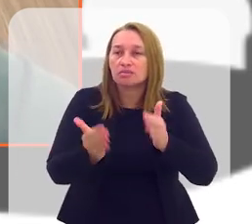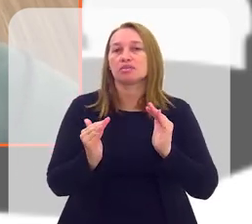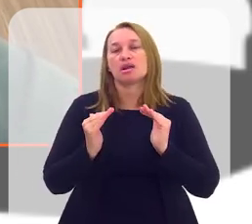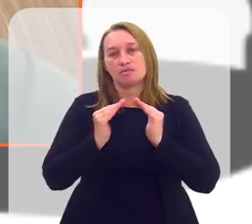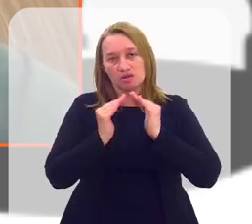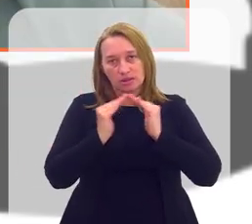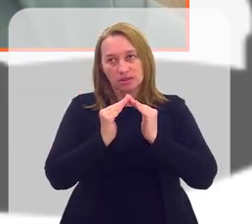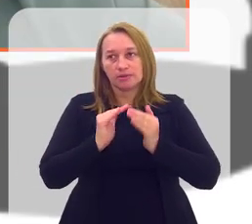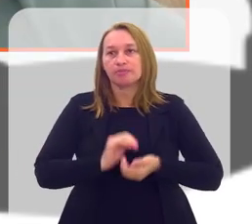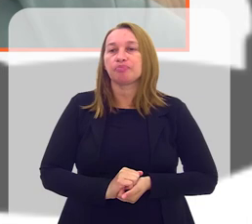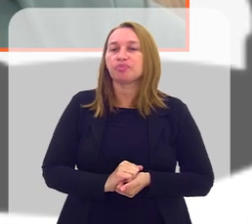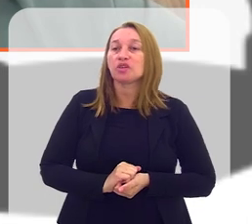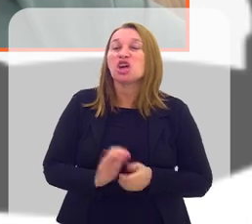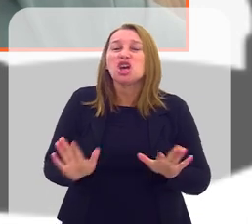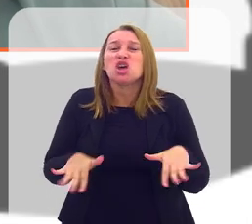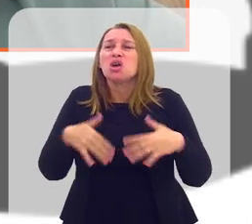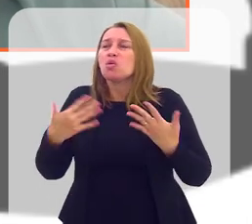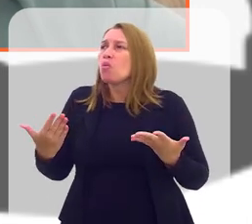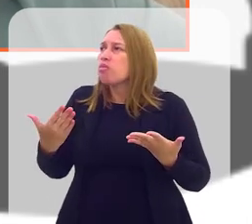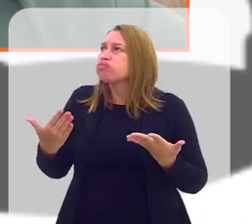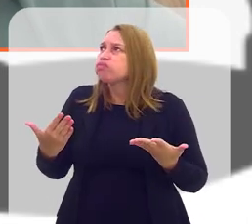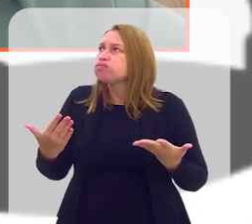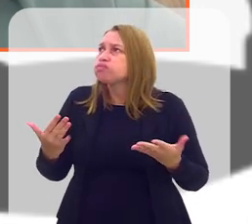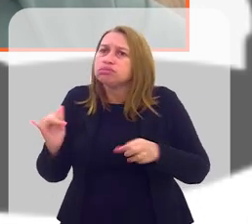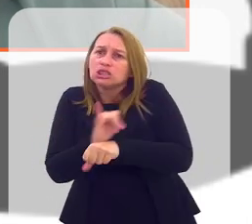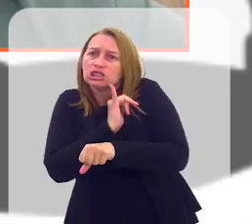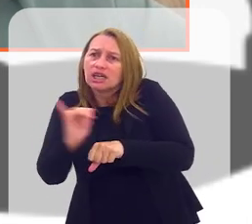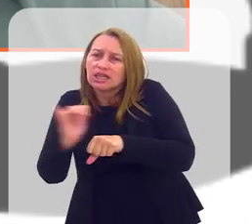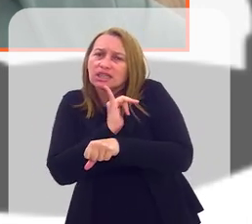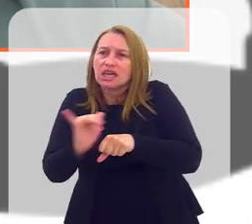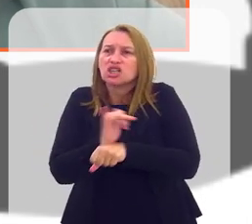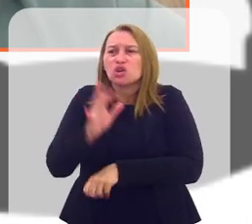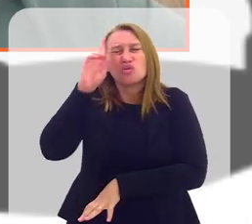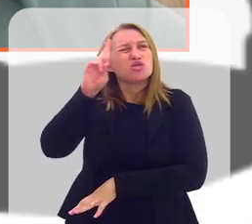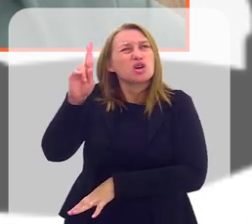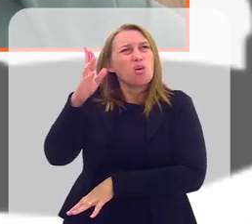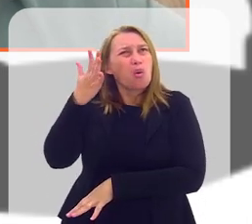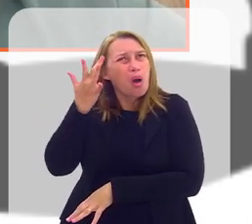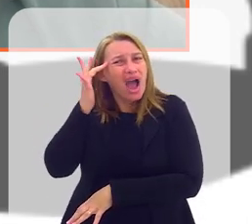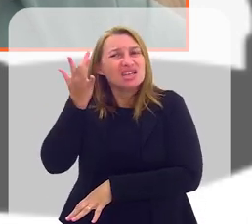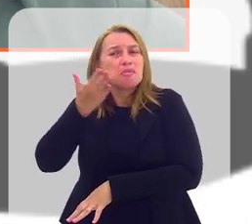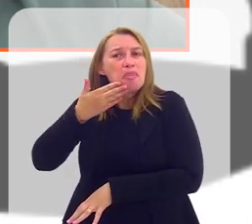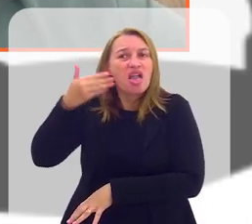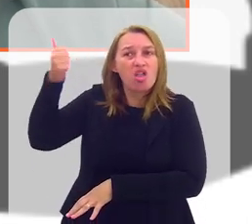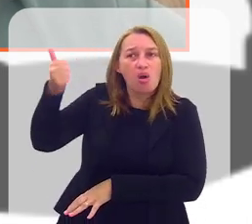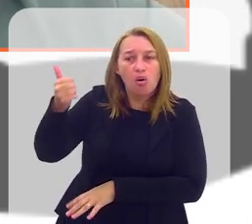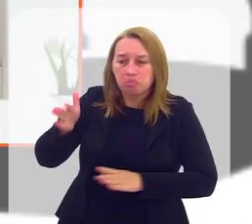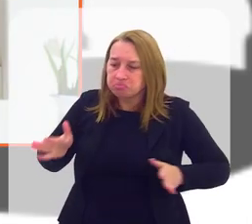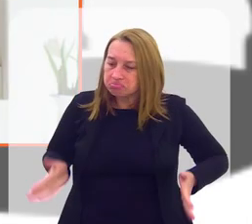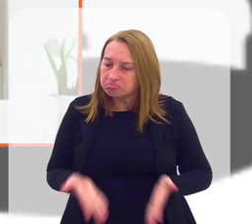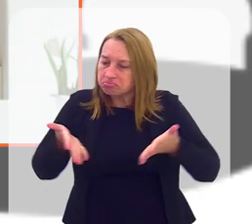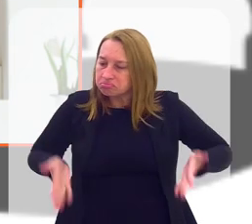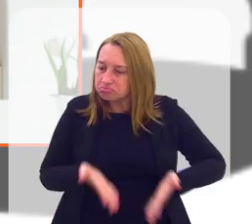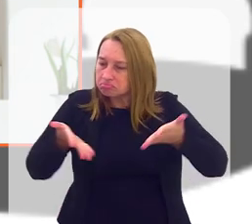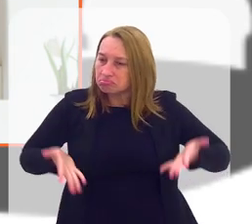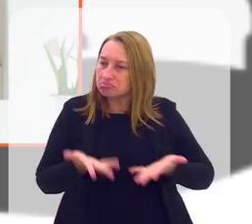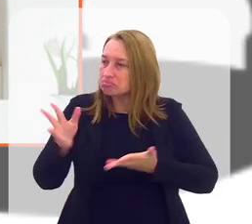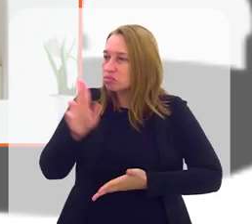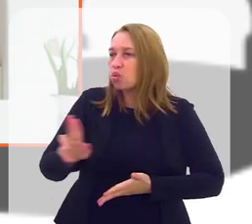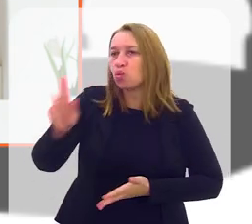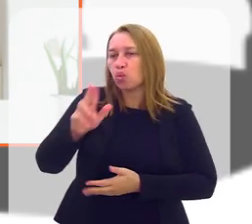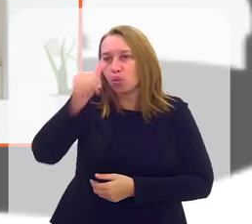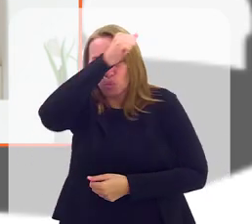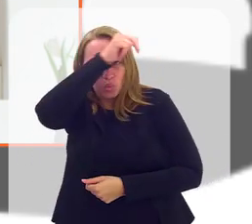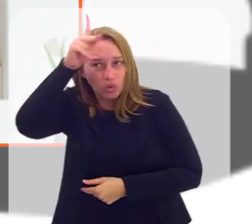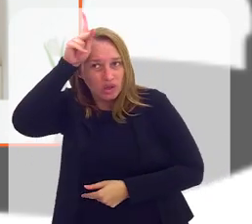específico para habitação. E qual o mecanismo que o senhor acha adequado ser utilizado para motivar